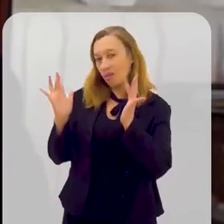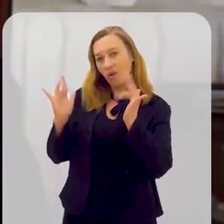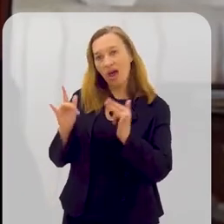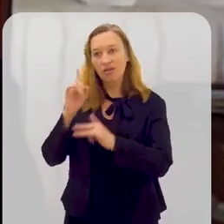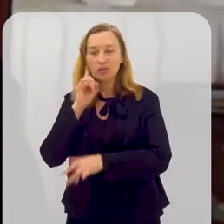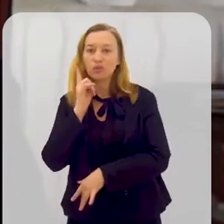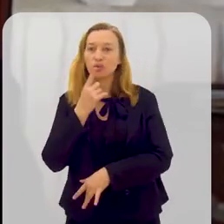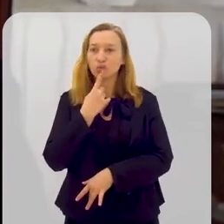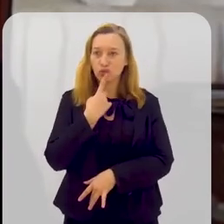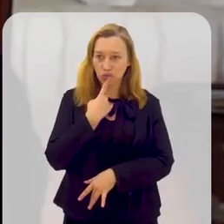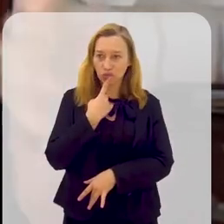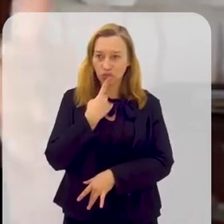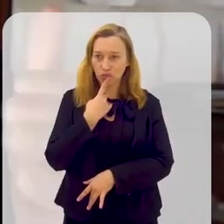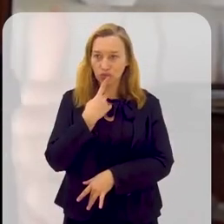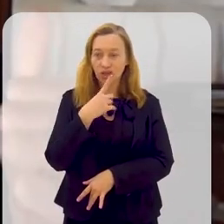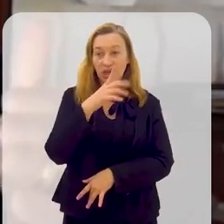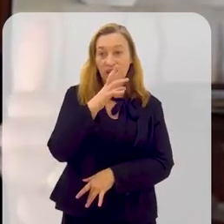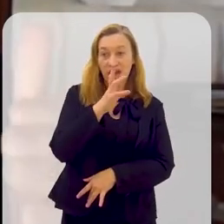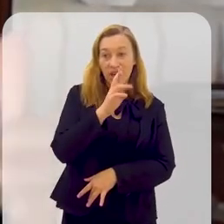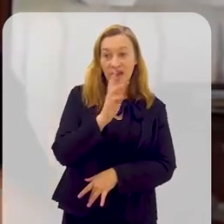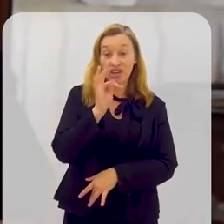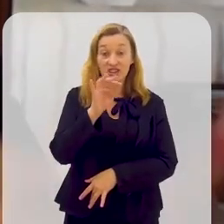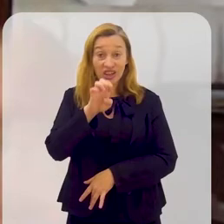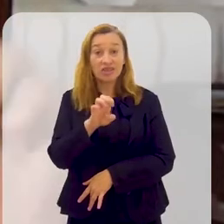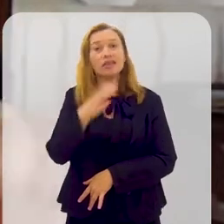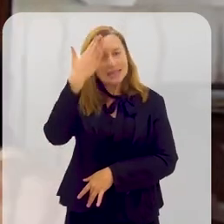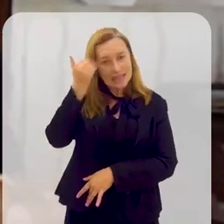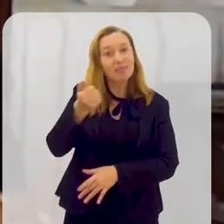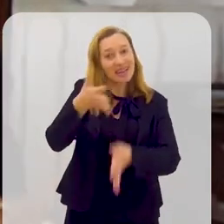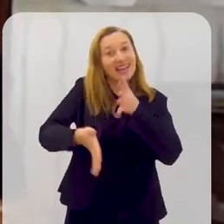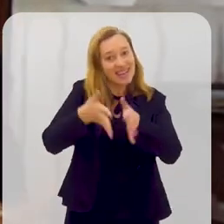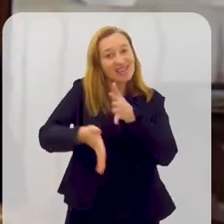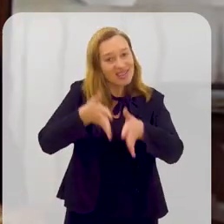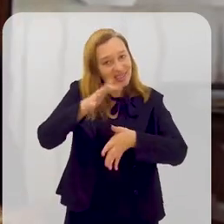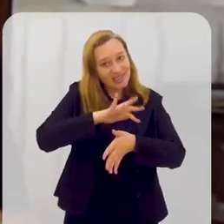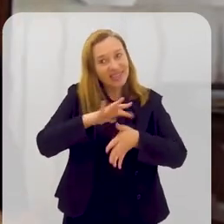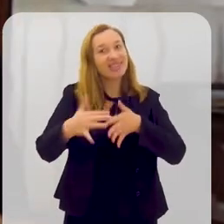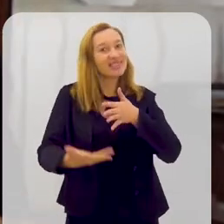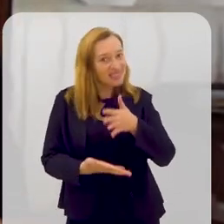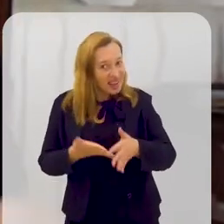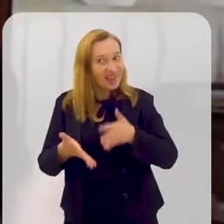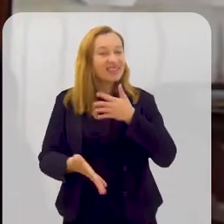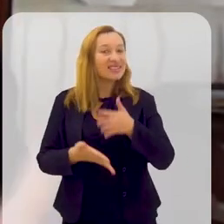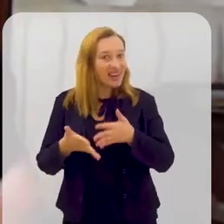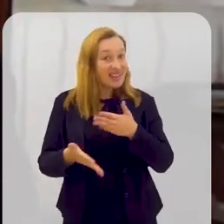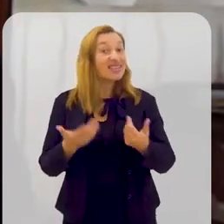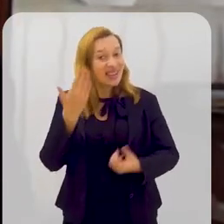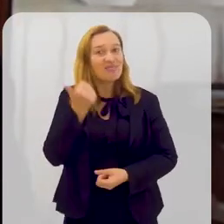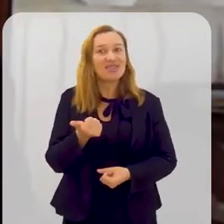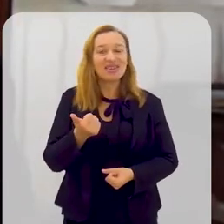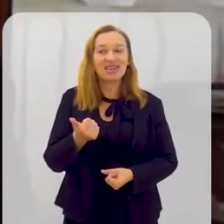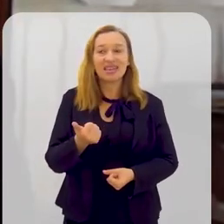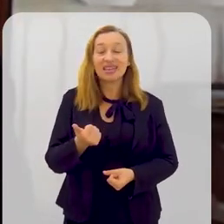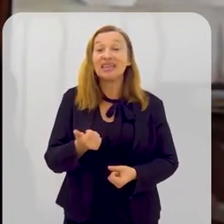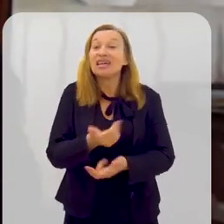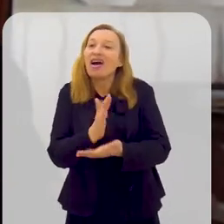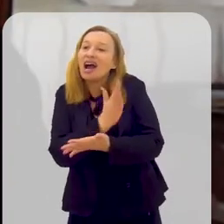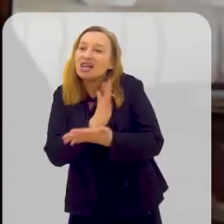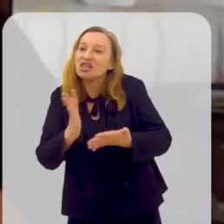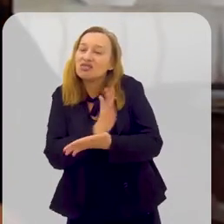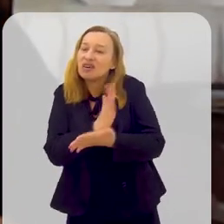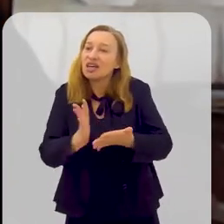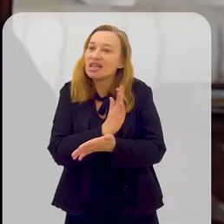namorava um surdo a professora Regente Então ela sabia libras língua brasileira de sinais